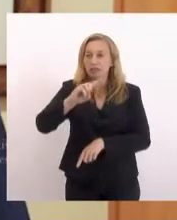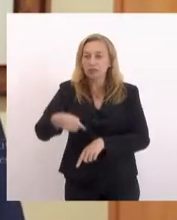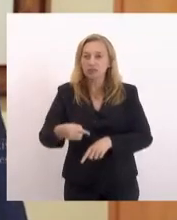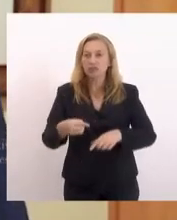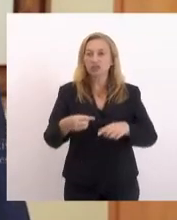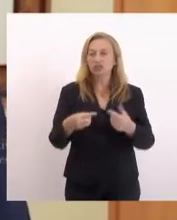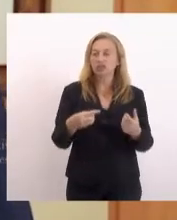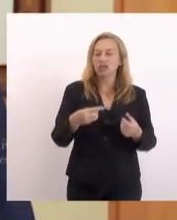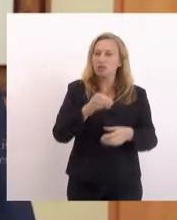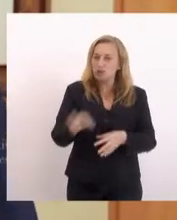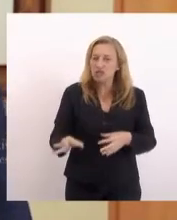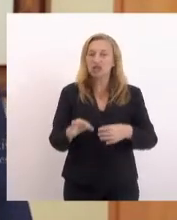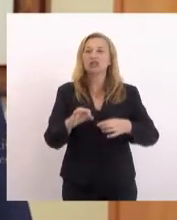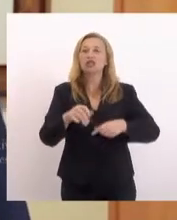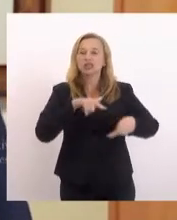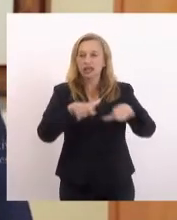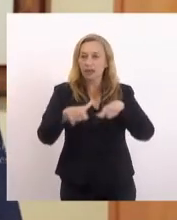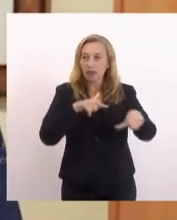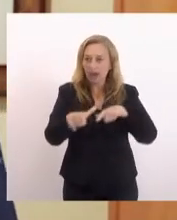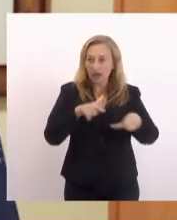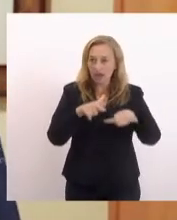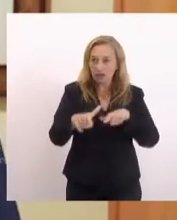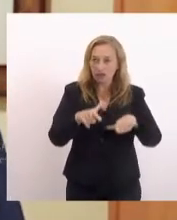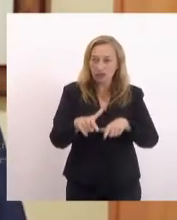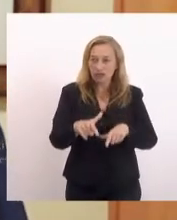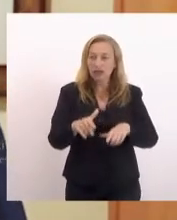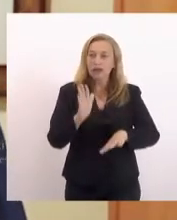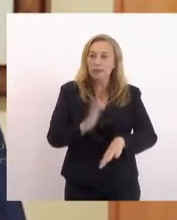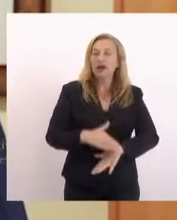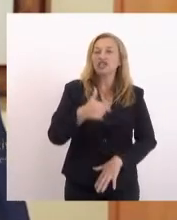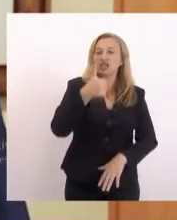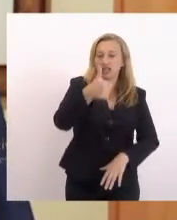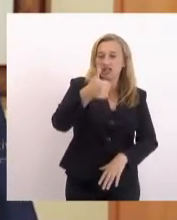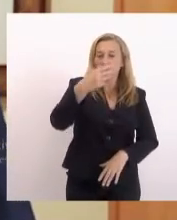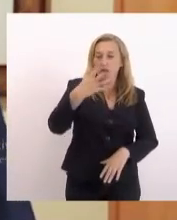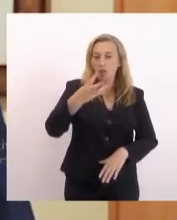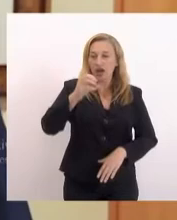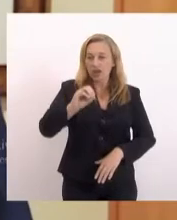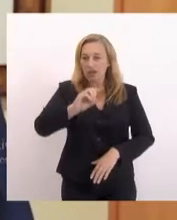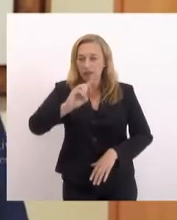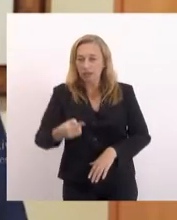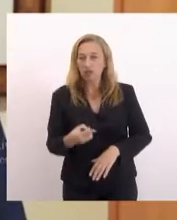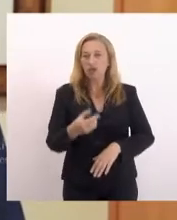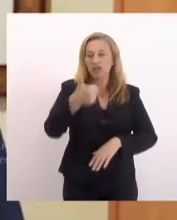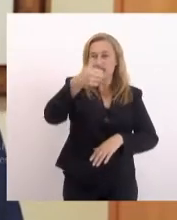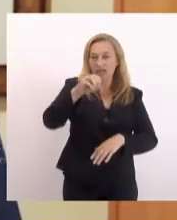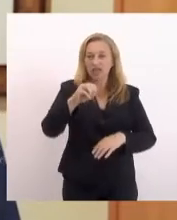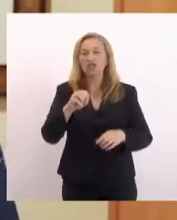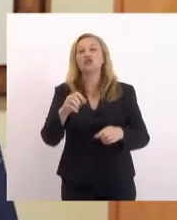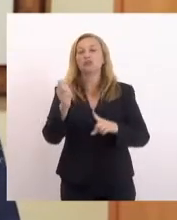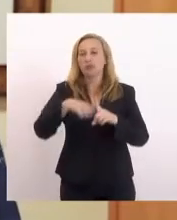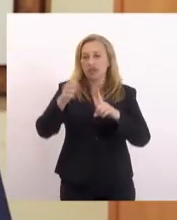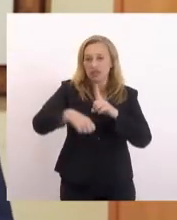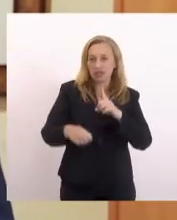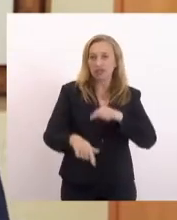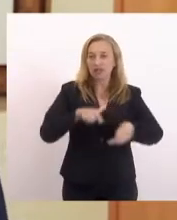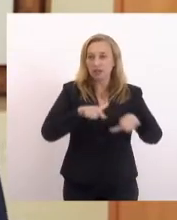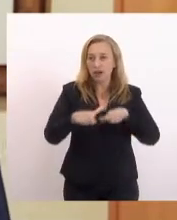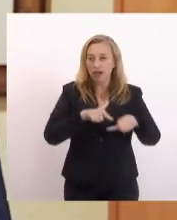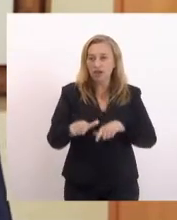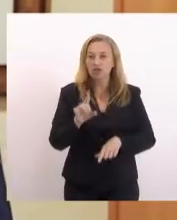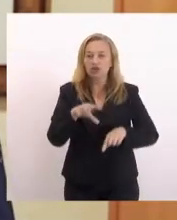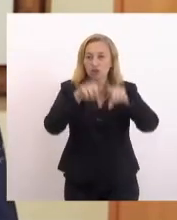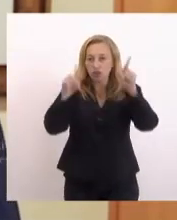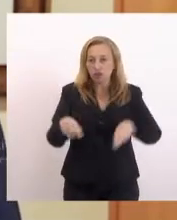pandemia e criamos mais de 140 mil novos postos de trabalho em 10 meses. Para o funcionalismo público, não só mantivemos